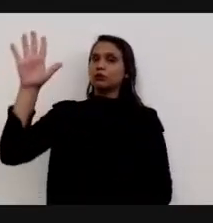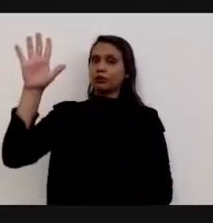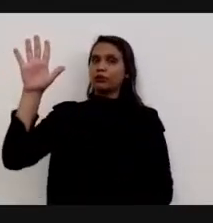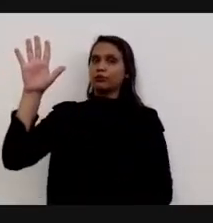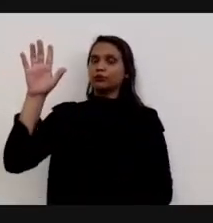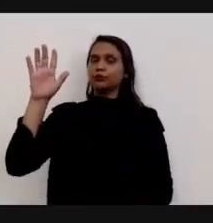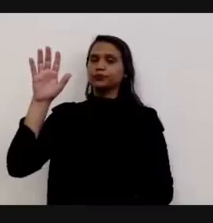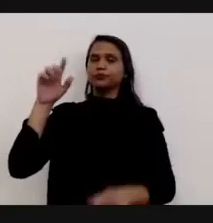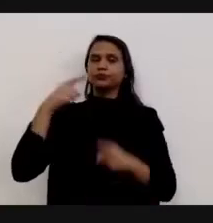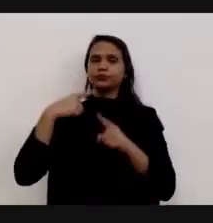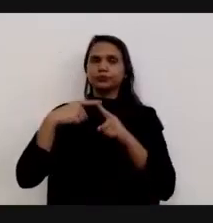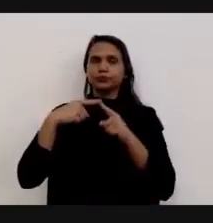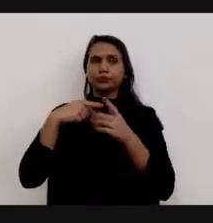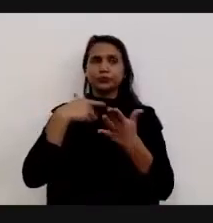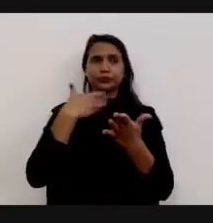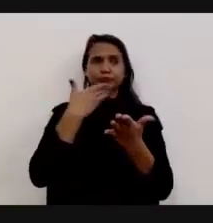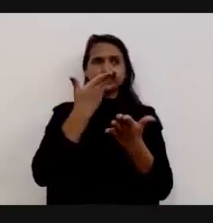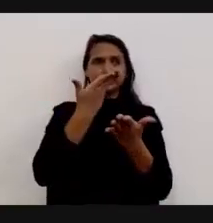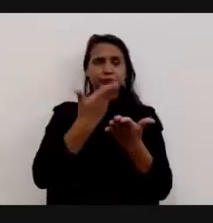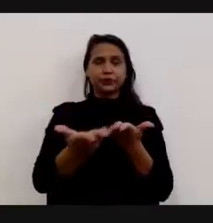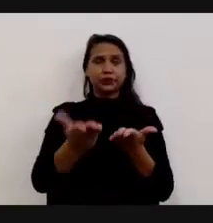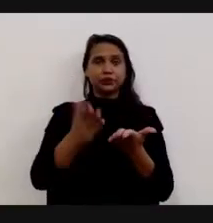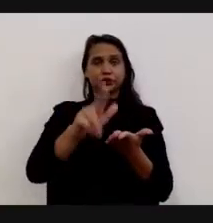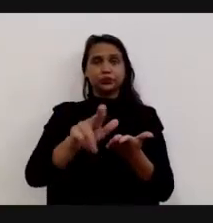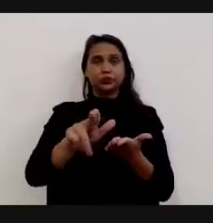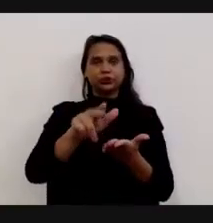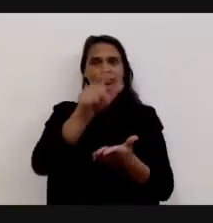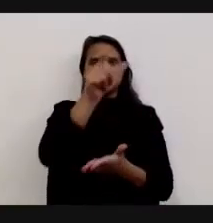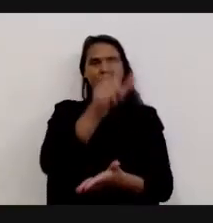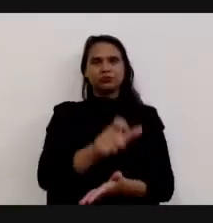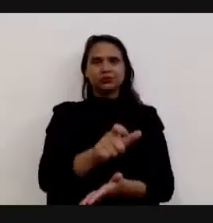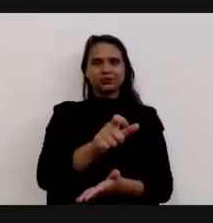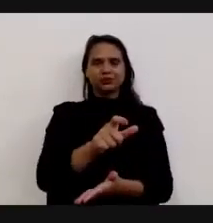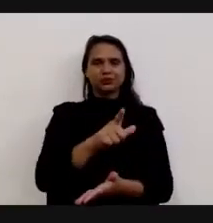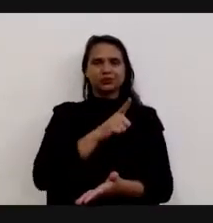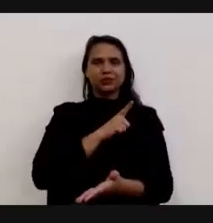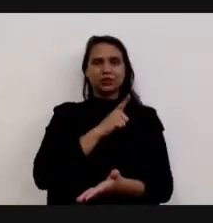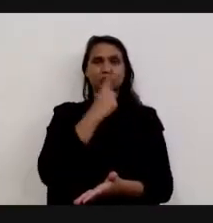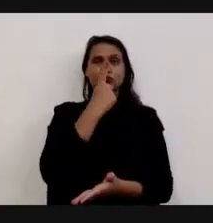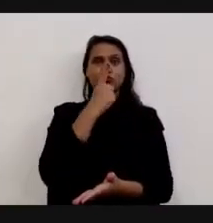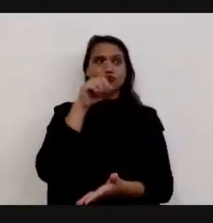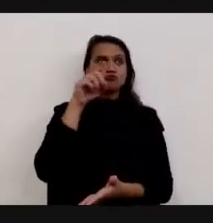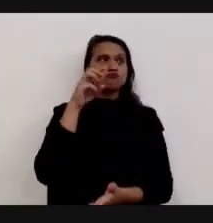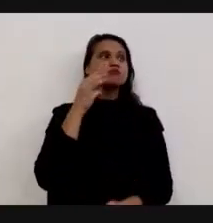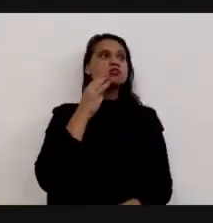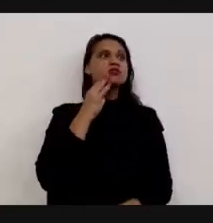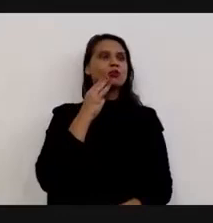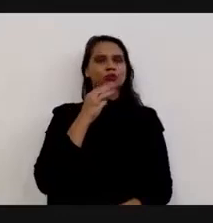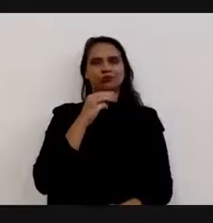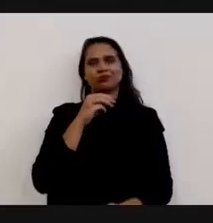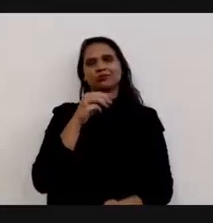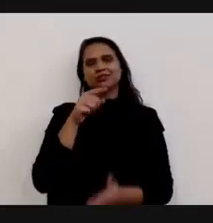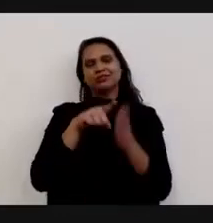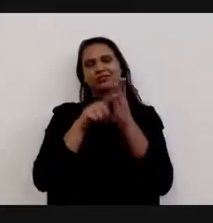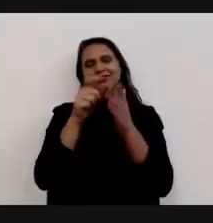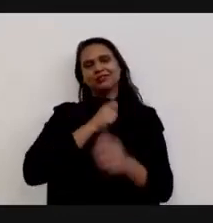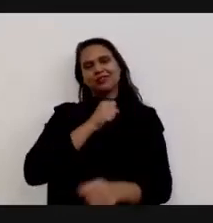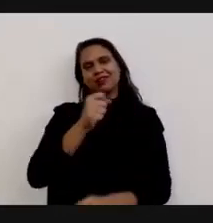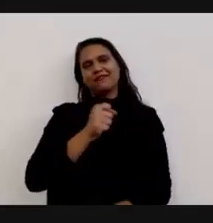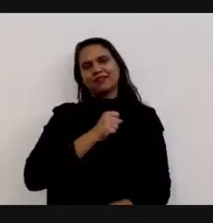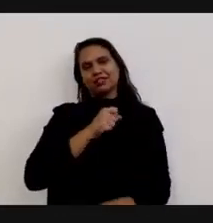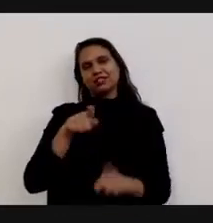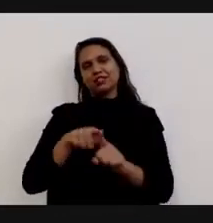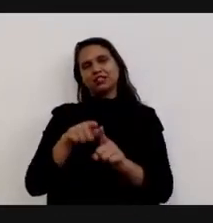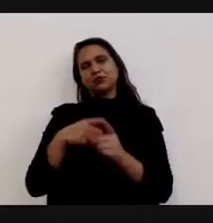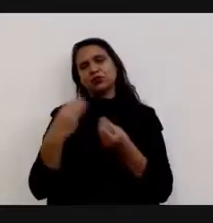você não perde esse sujeito ao longo de toda a pesquisa. Tá? Então, depois você tem 1 milhão de entrevistas. Adaptação de